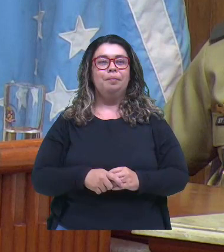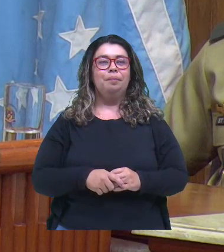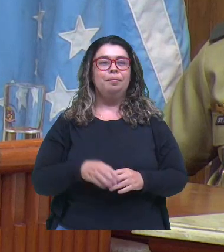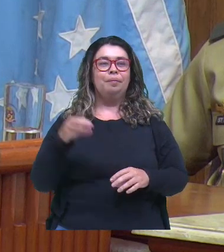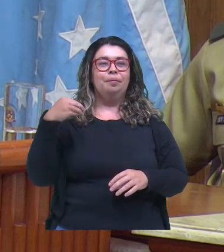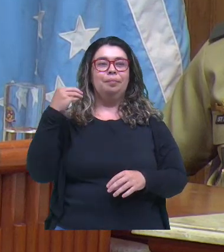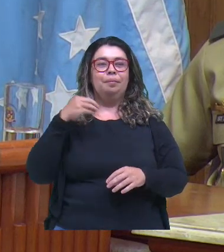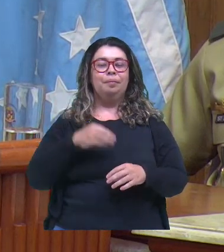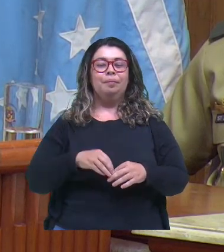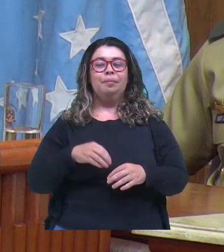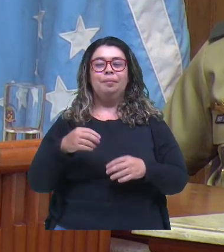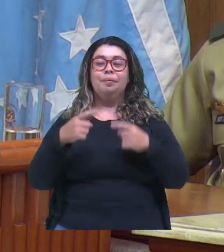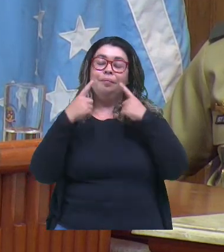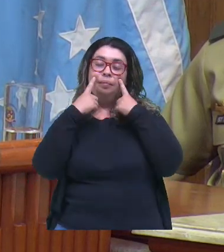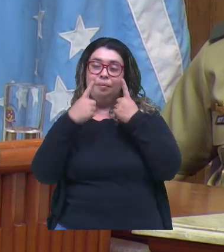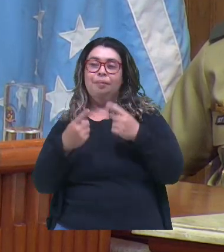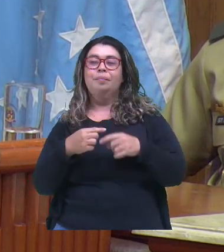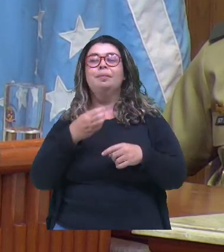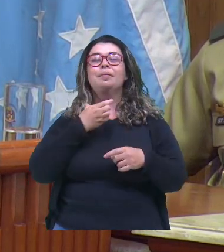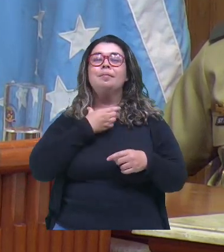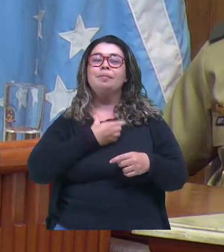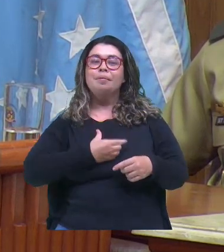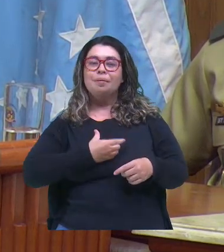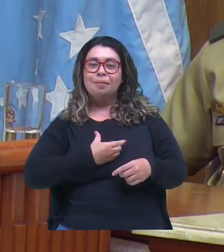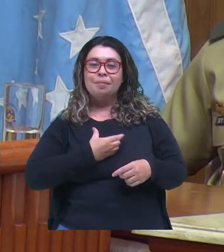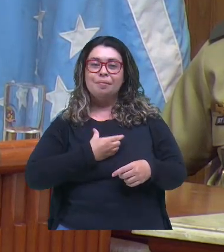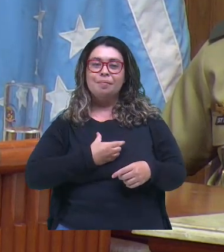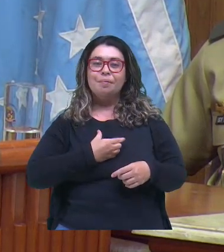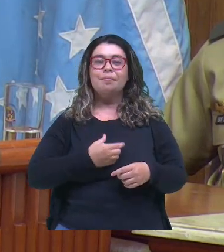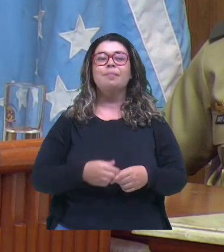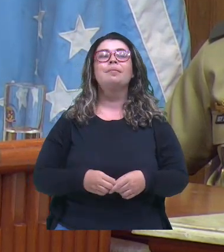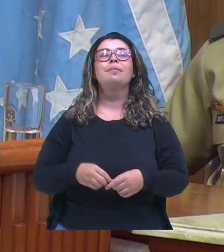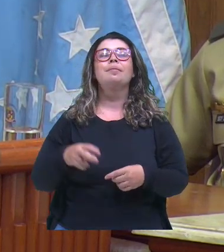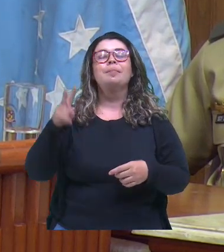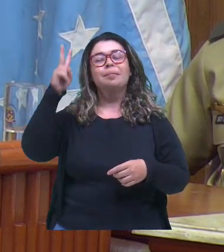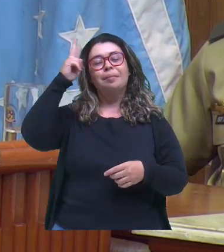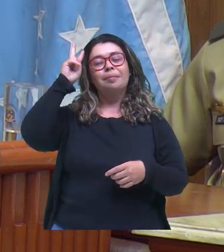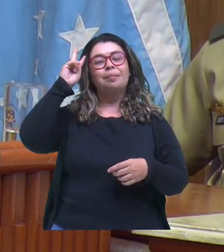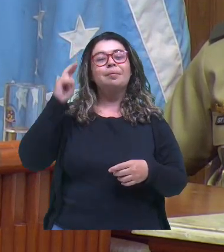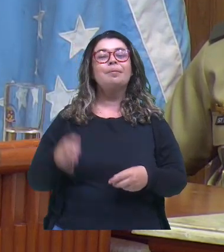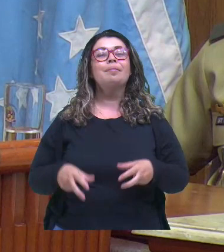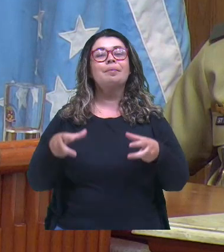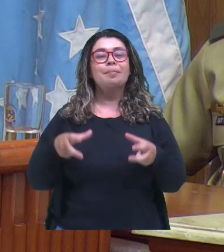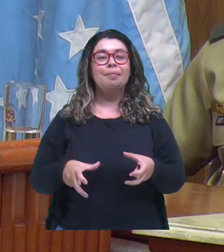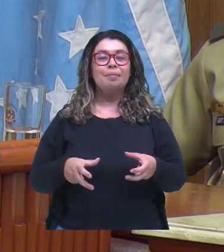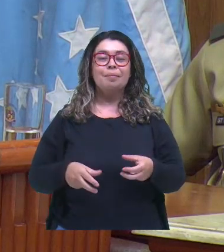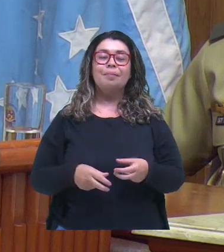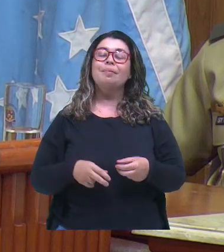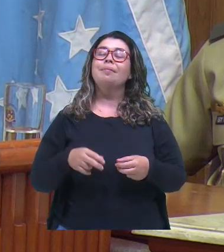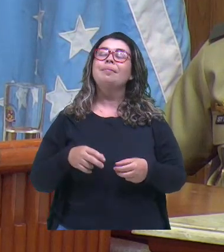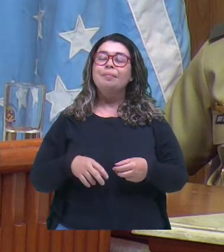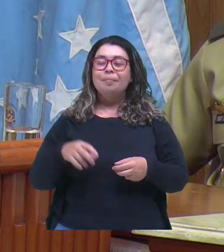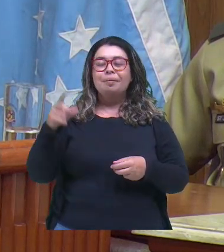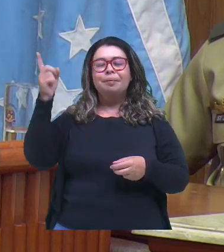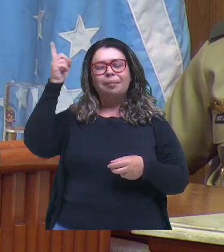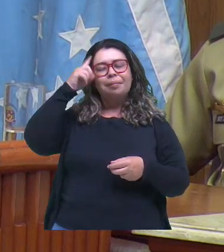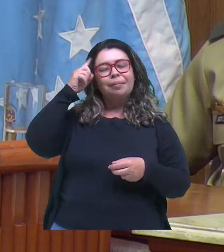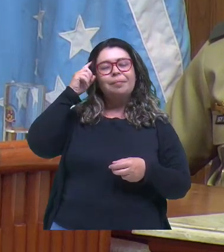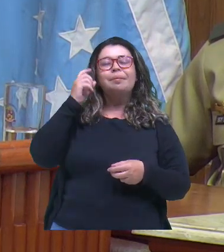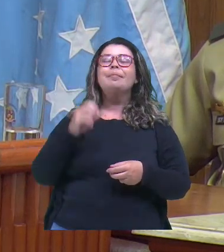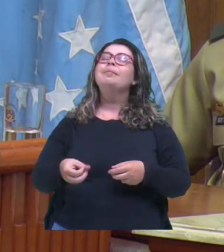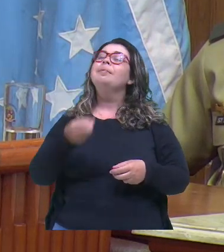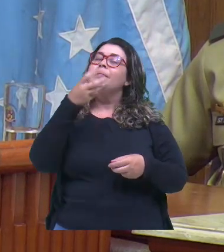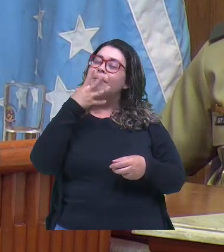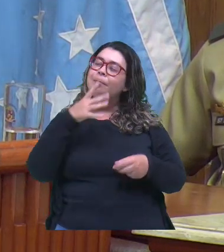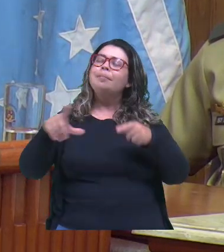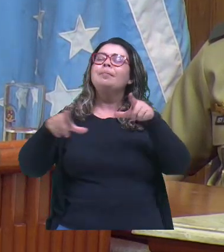vocês olharem para essa medalha, você vai lembrar dessa Casa de Leis e ver que vale a pena aquilo que você faz, vale a pena o